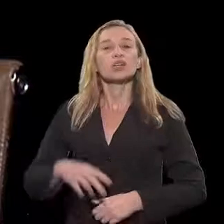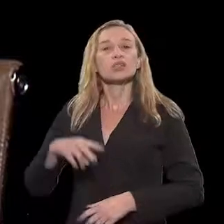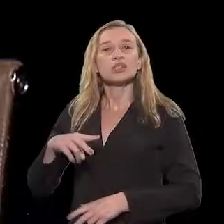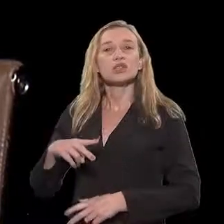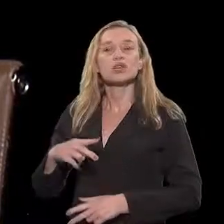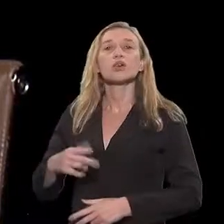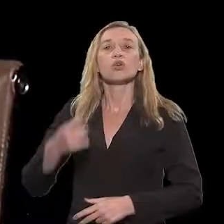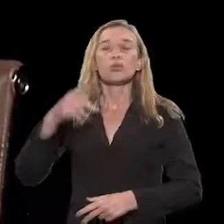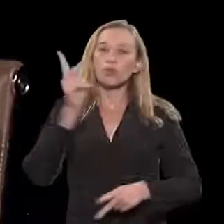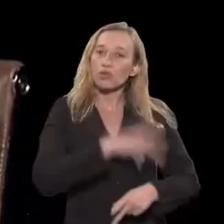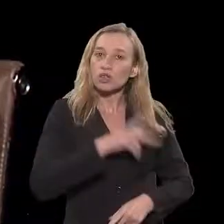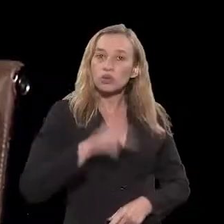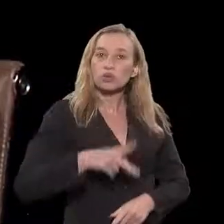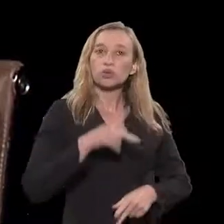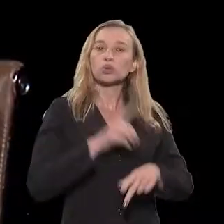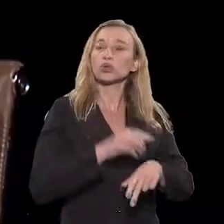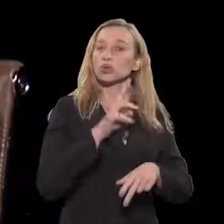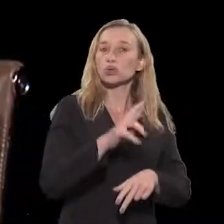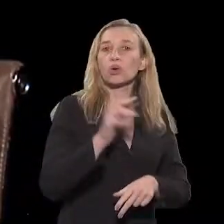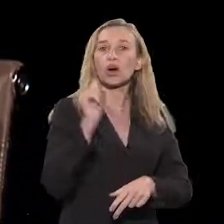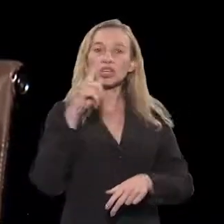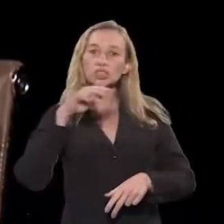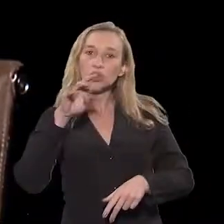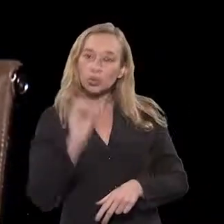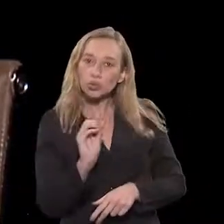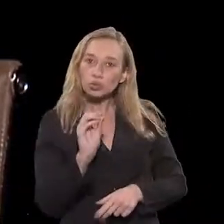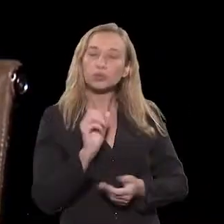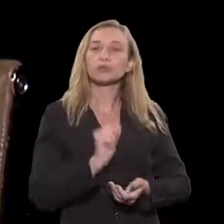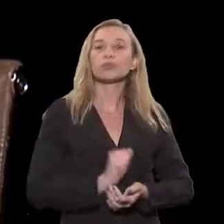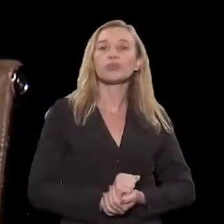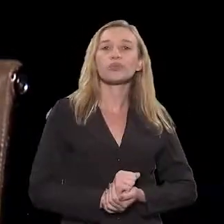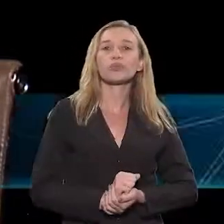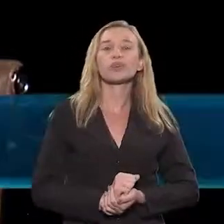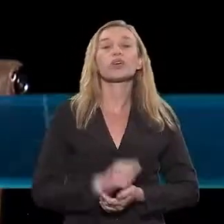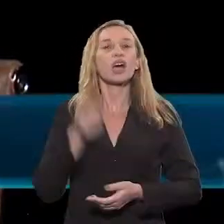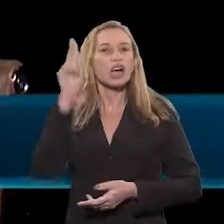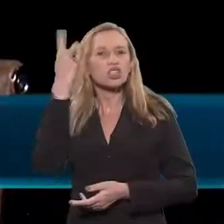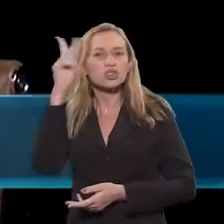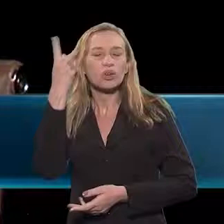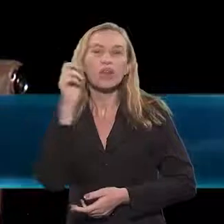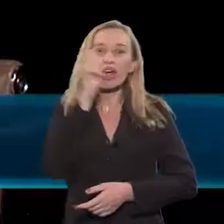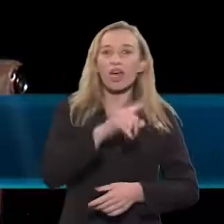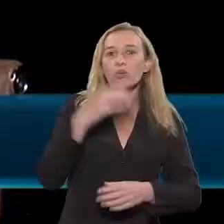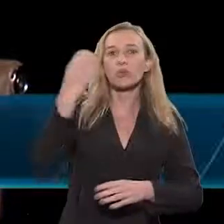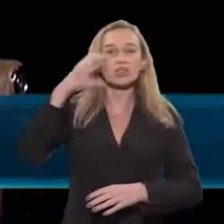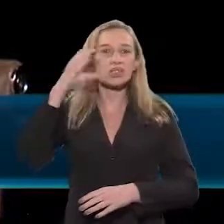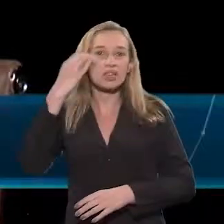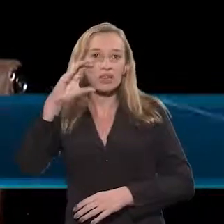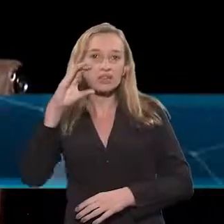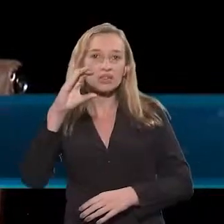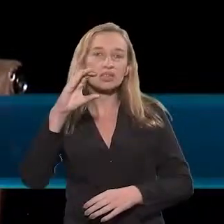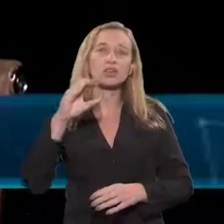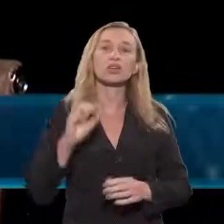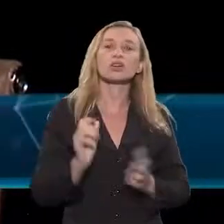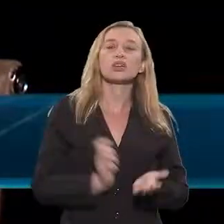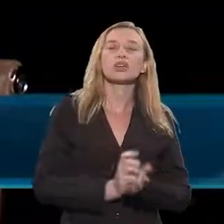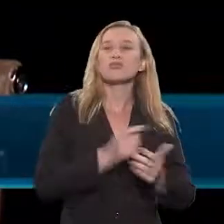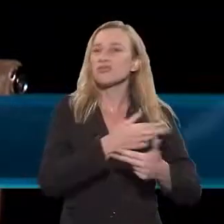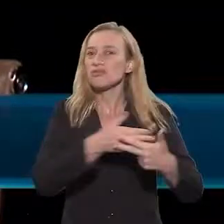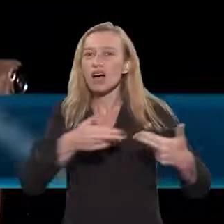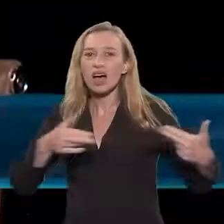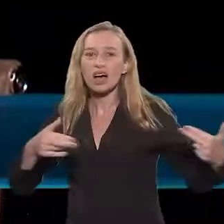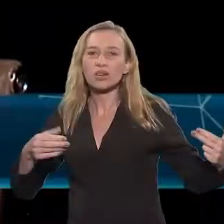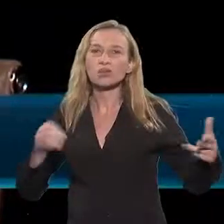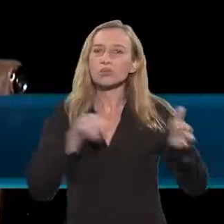Segundo o historiador, professor, doutor Antônio Gasparetto Júnior, a história é uma ciência que, como tal,